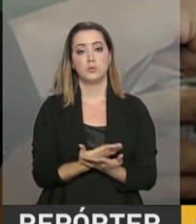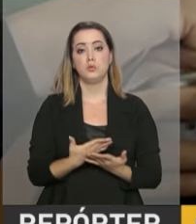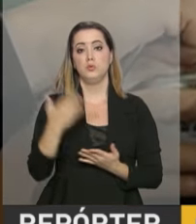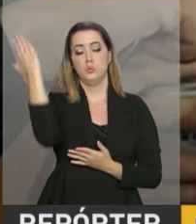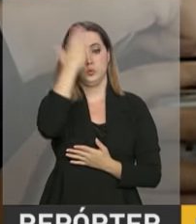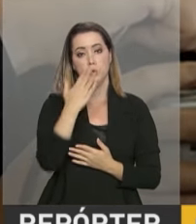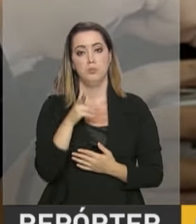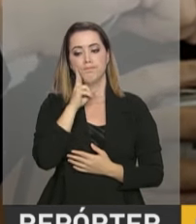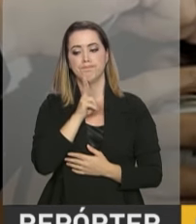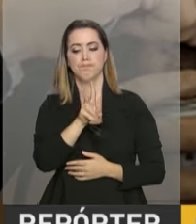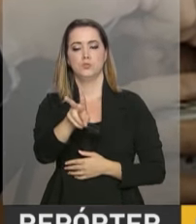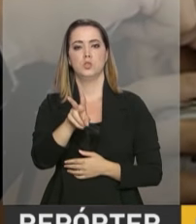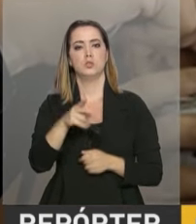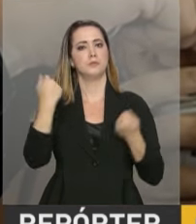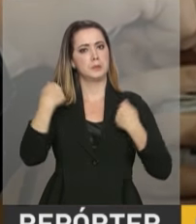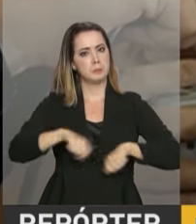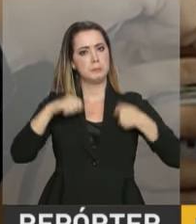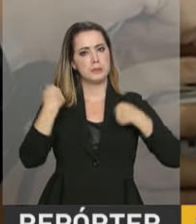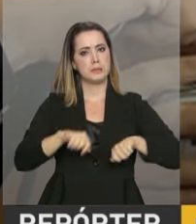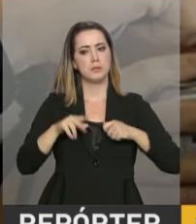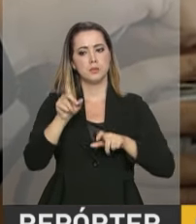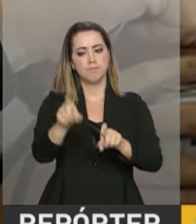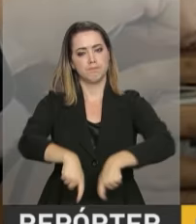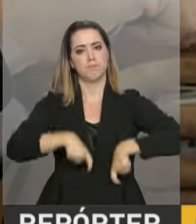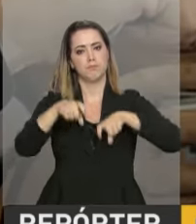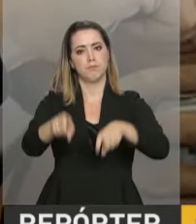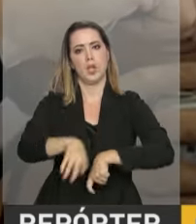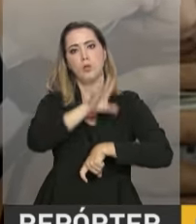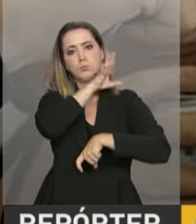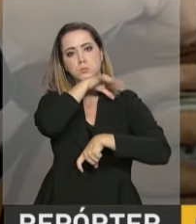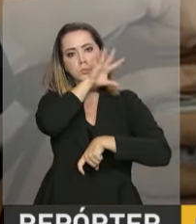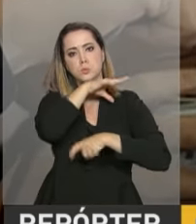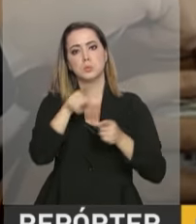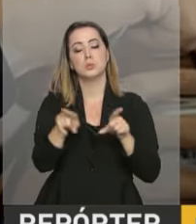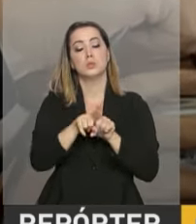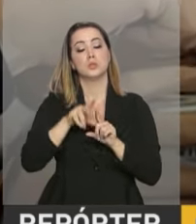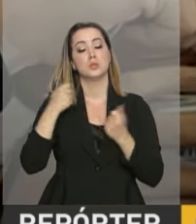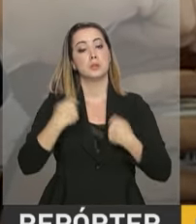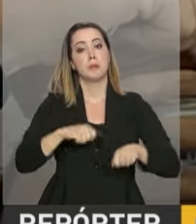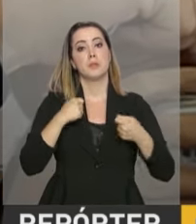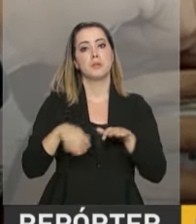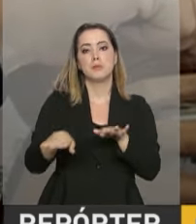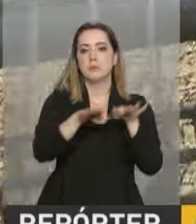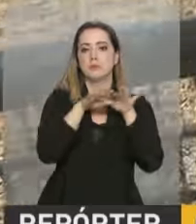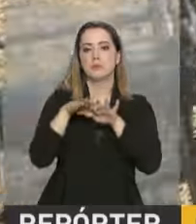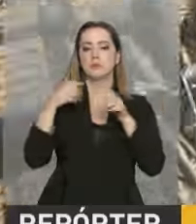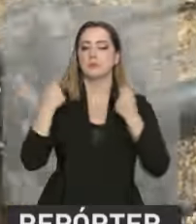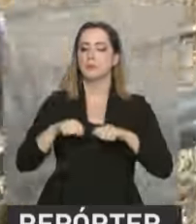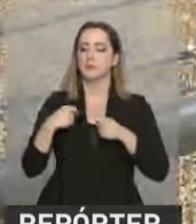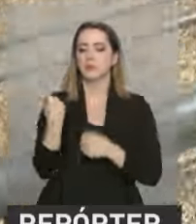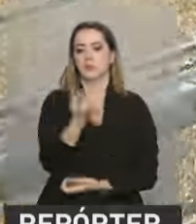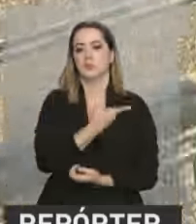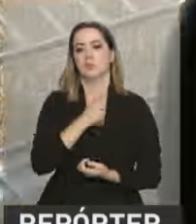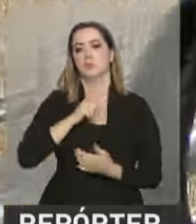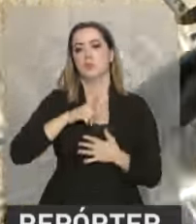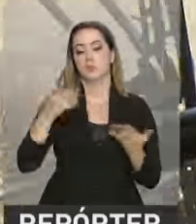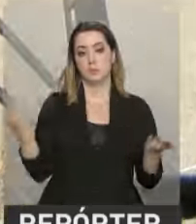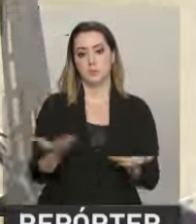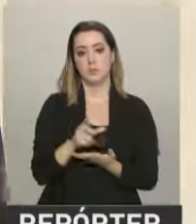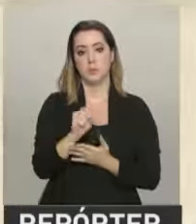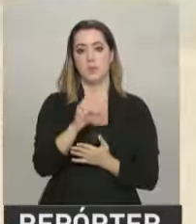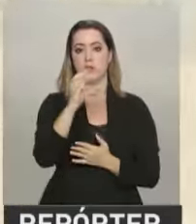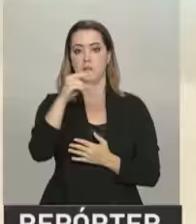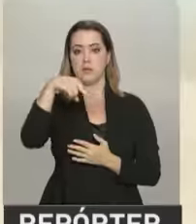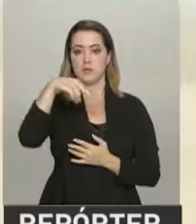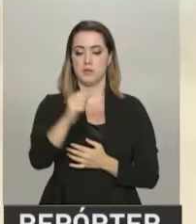como essencial a sobrevivência e até esse equilíbrio nessa necessidade que nós temos agora os números da CNA indicam